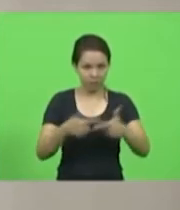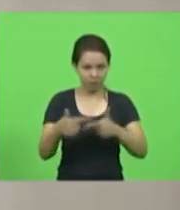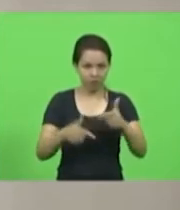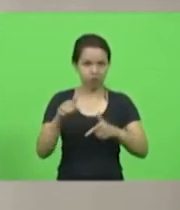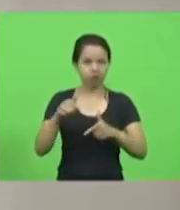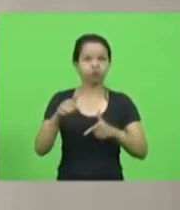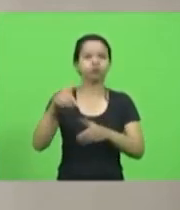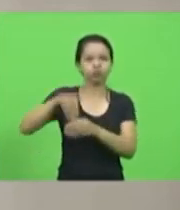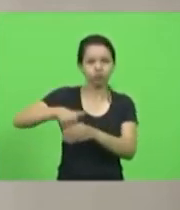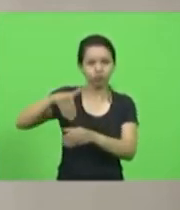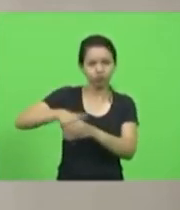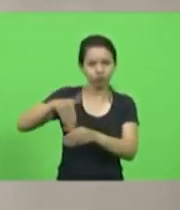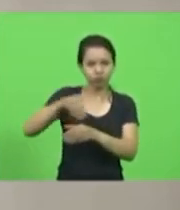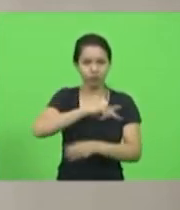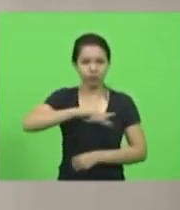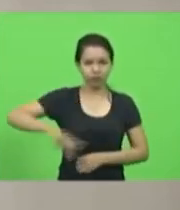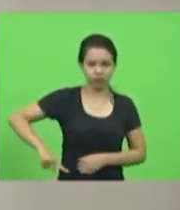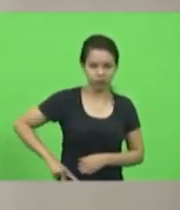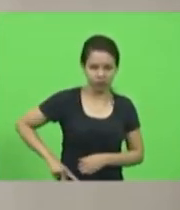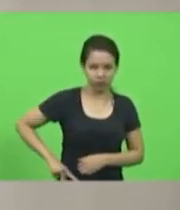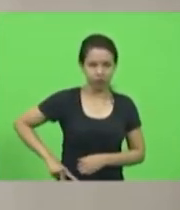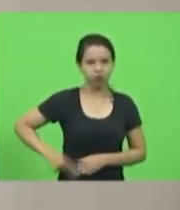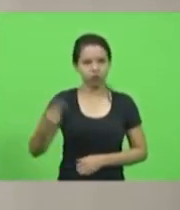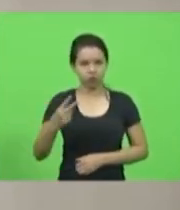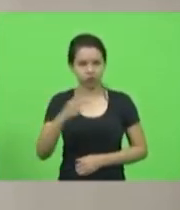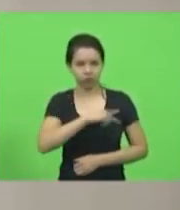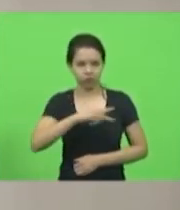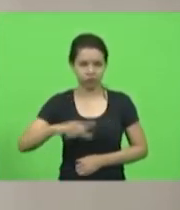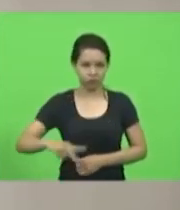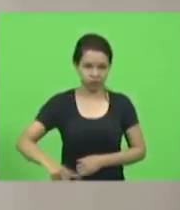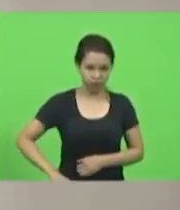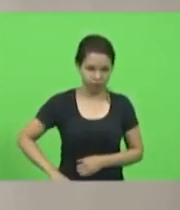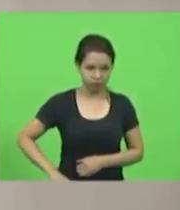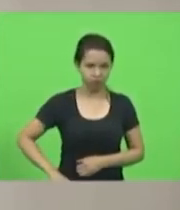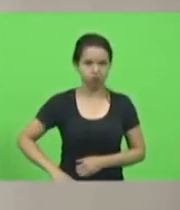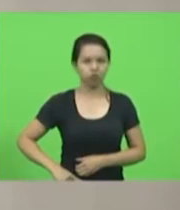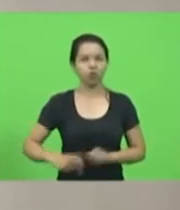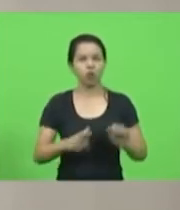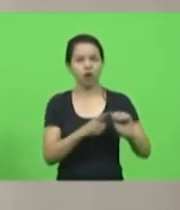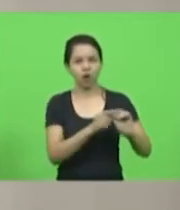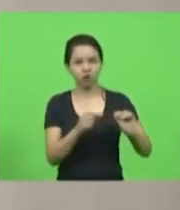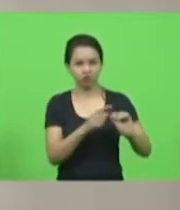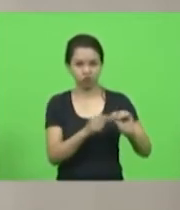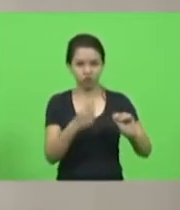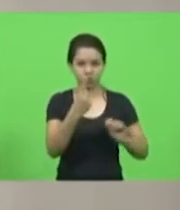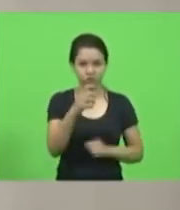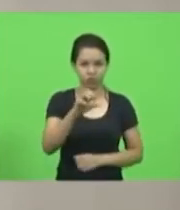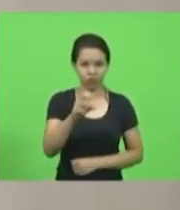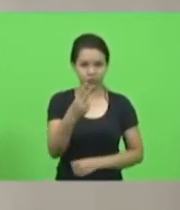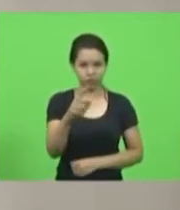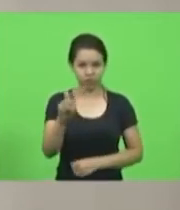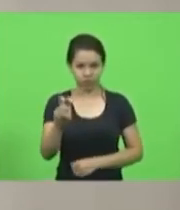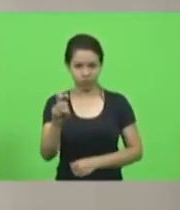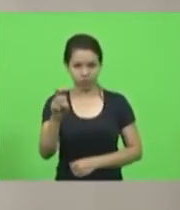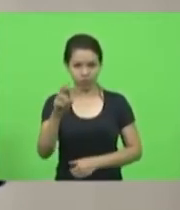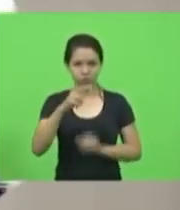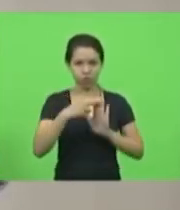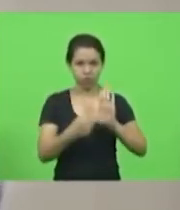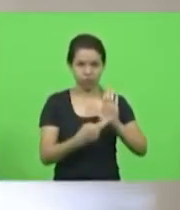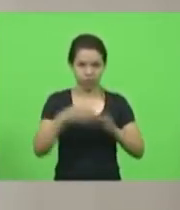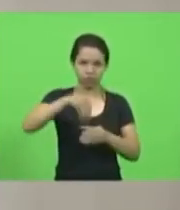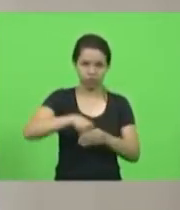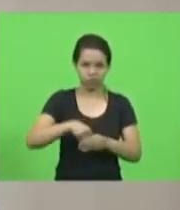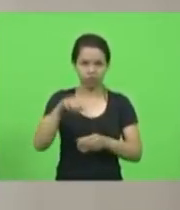respectivos presidentes e vice-presidentes na forma do artigo 125 do regimento interno